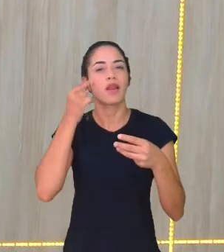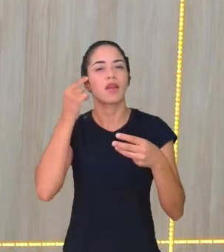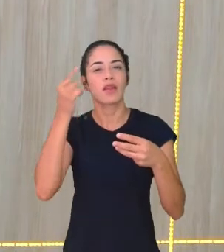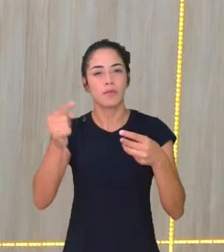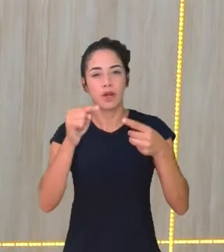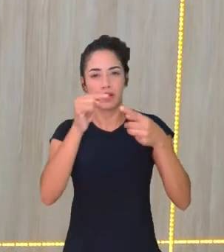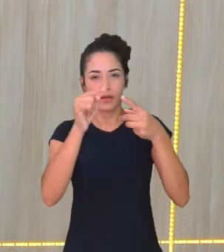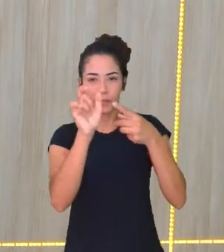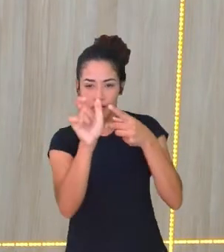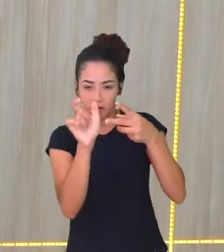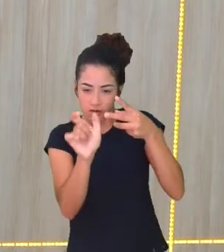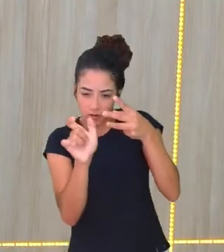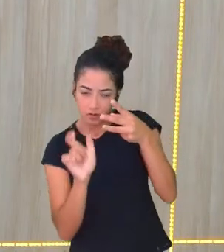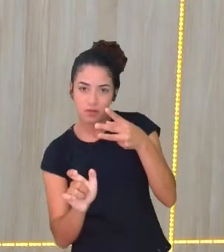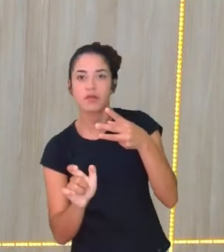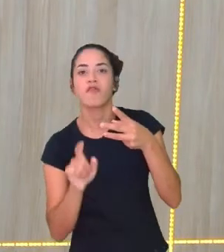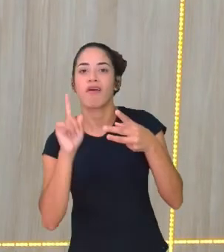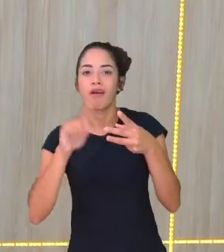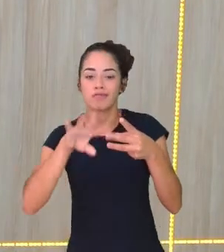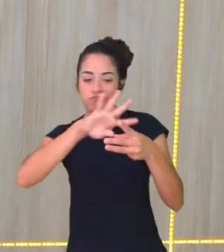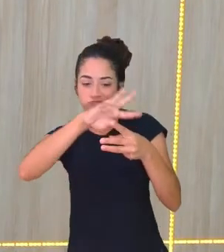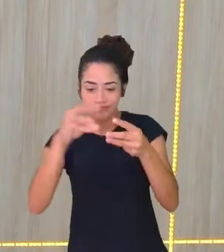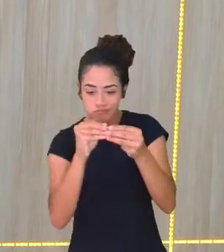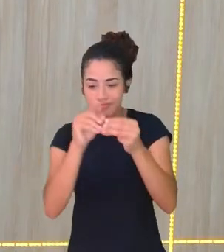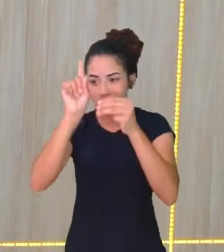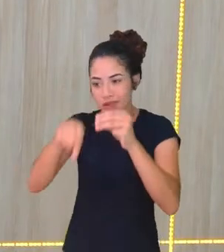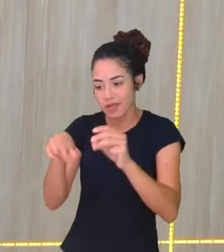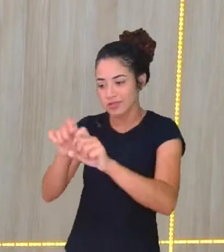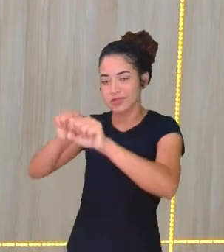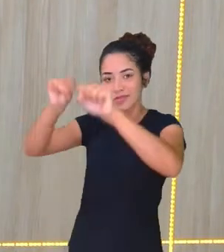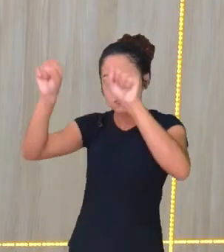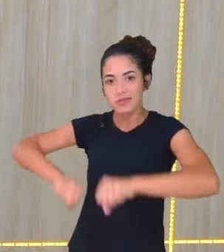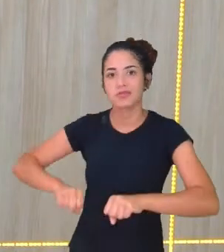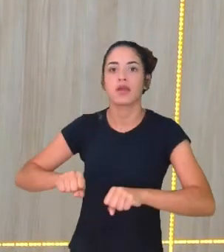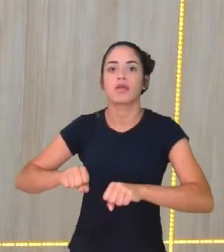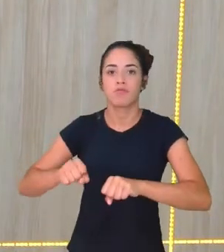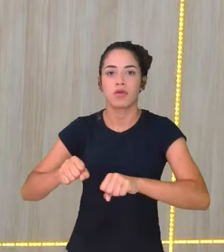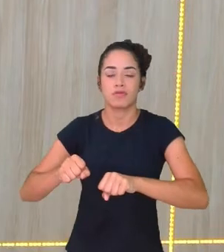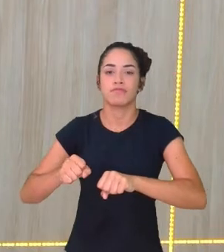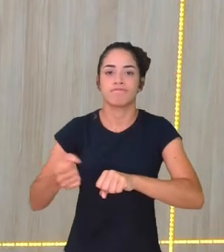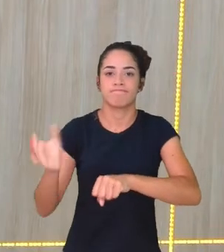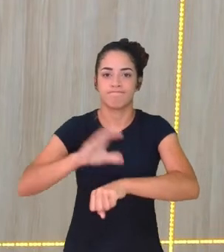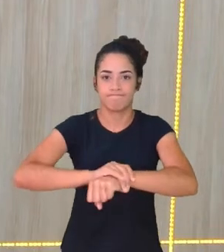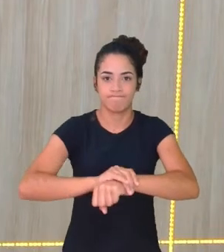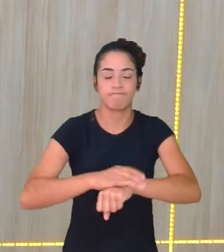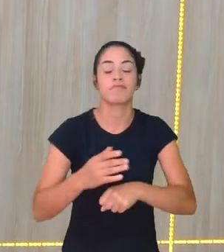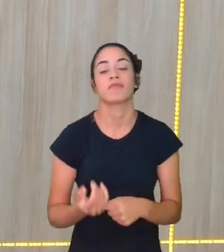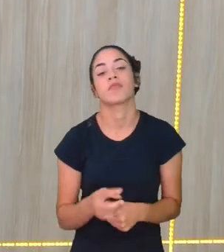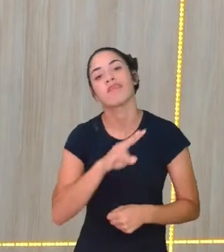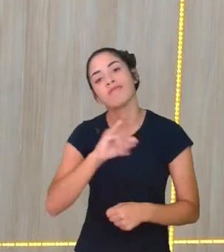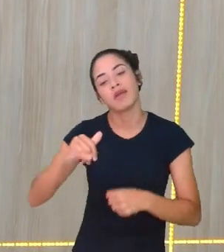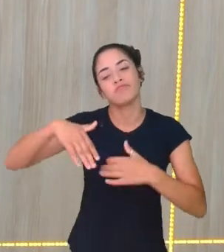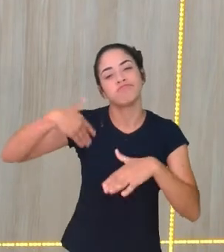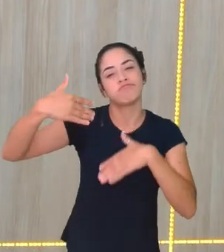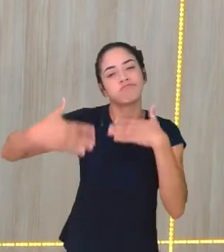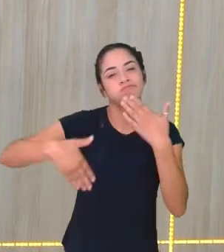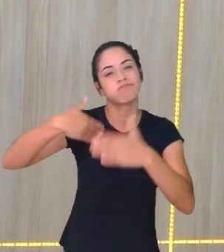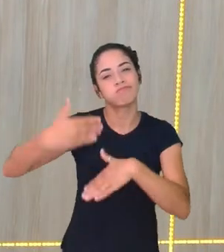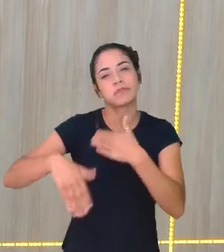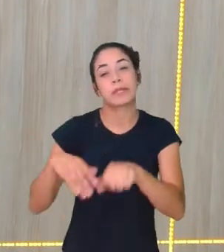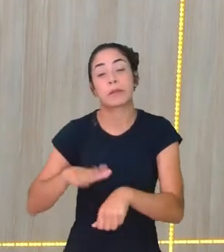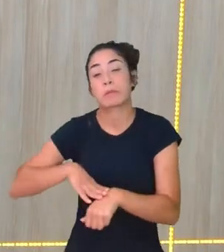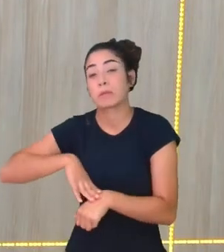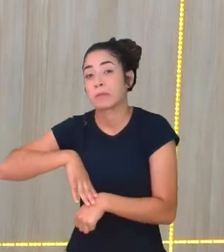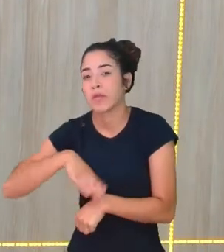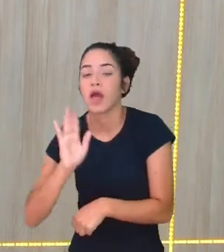o cerne né desse sistema né Colonial né que vai perdurar durante mais de 300